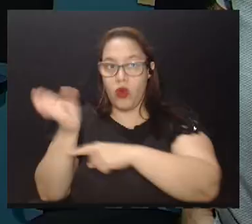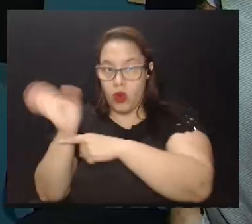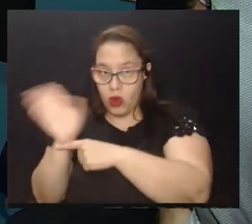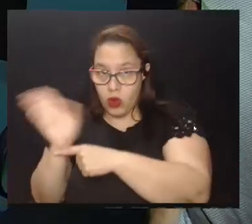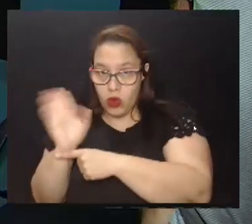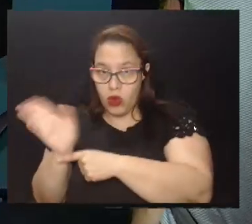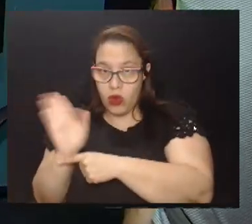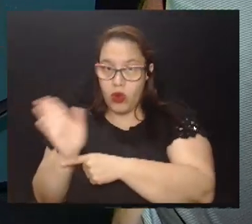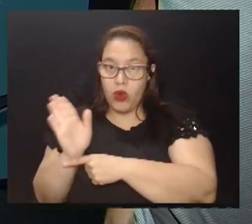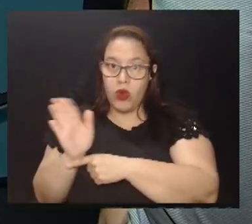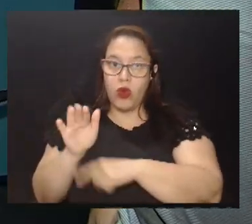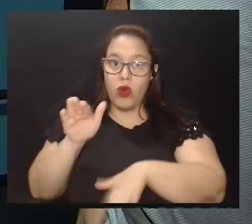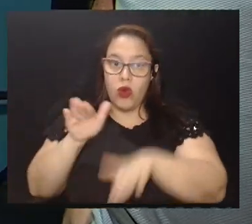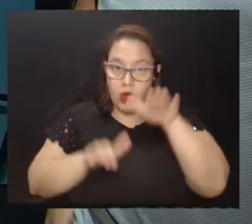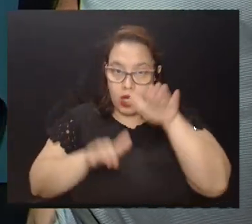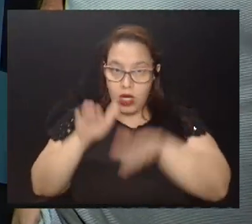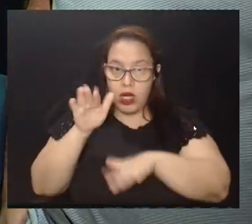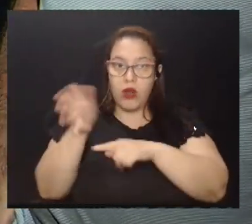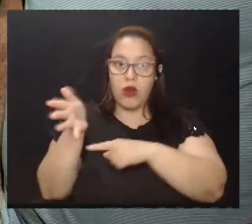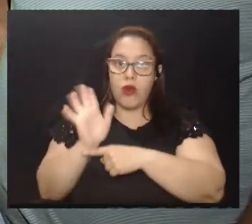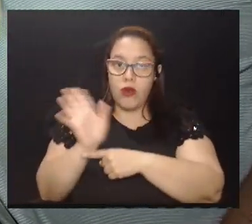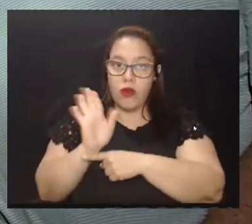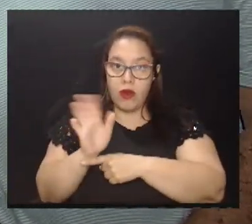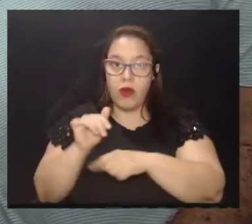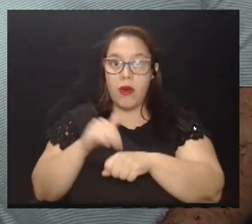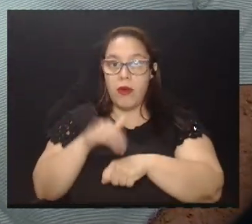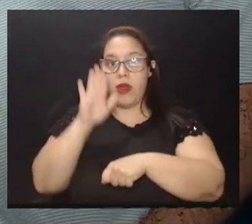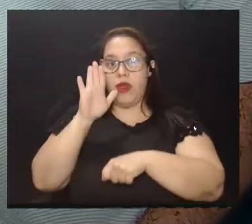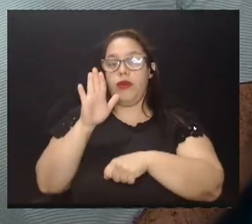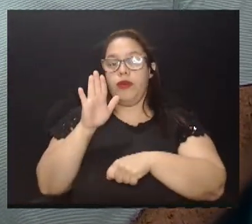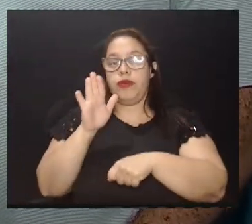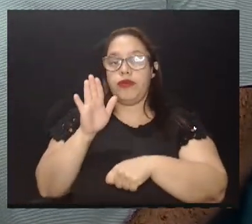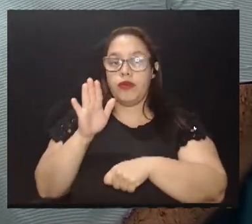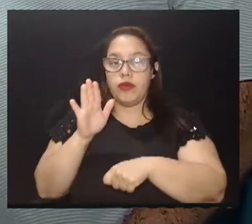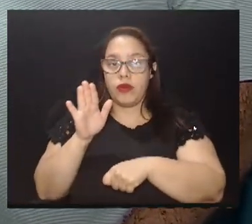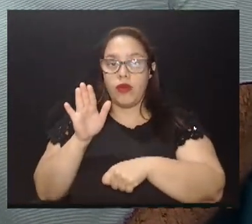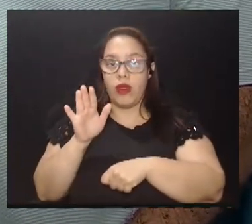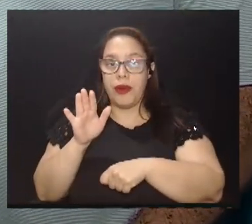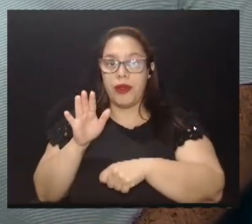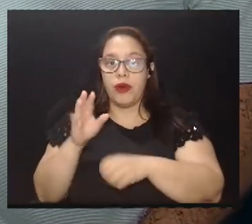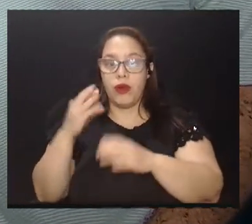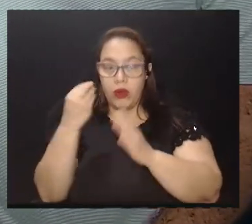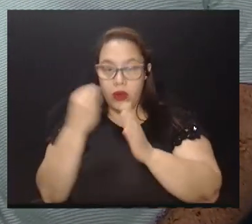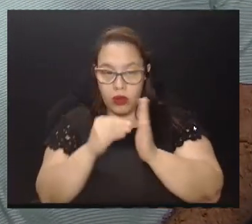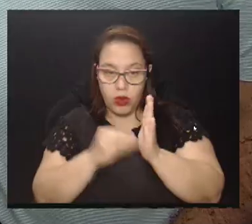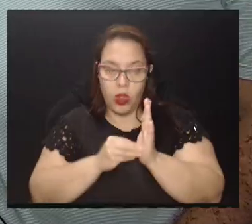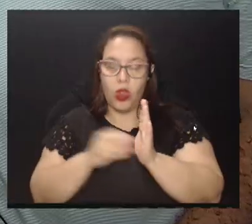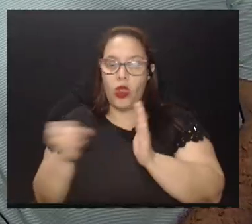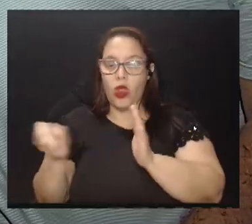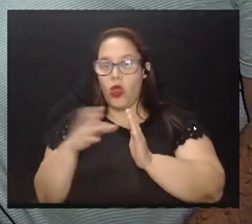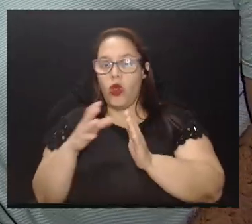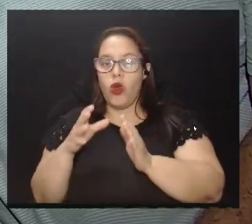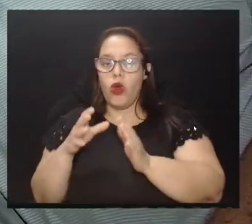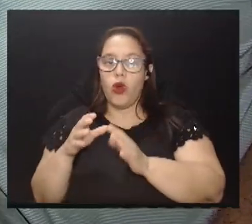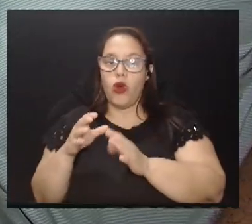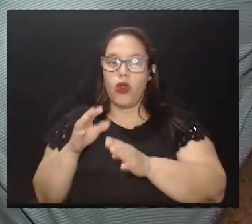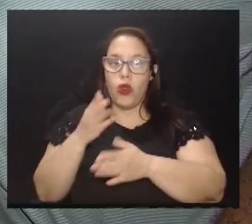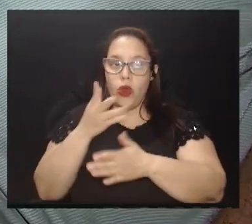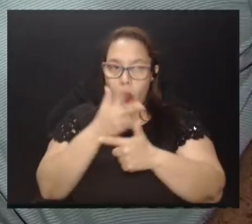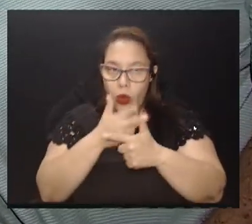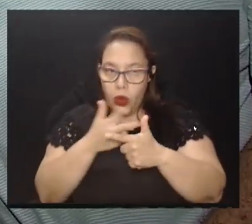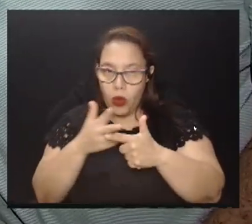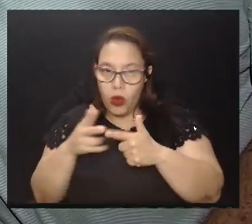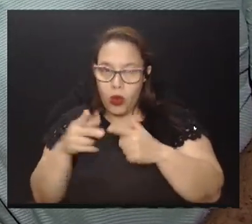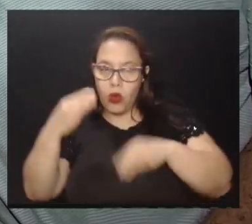sonoro dos filmes, mas muito mais do que isso. Aqui a gente insere novos sons, insere a trilha, faz o que a gente chama de desenho de som ou